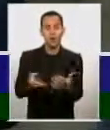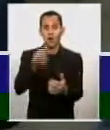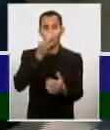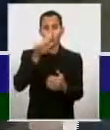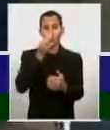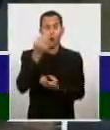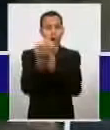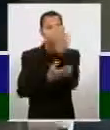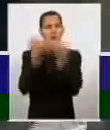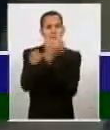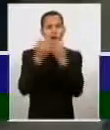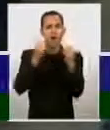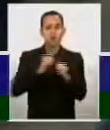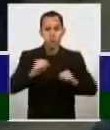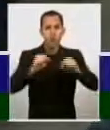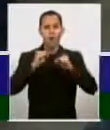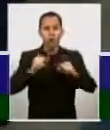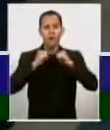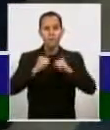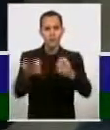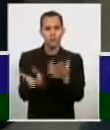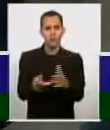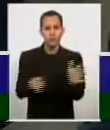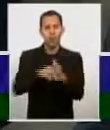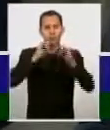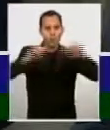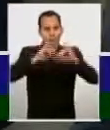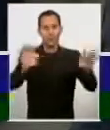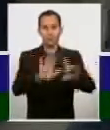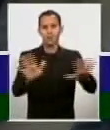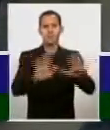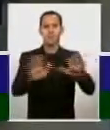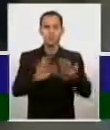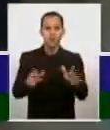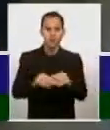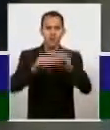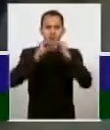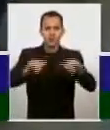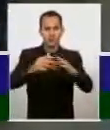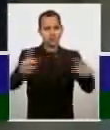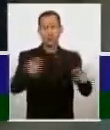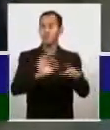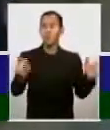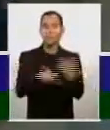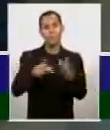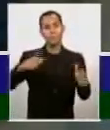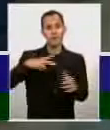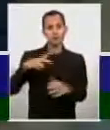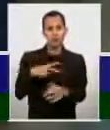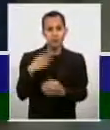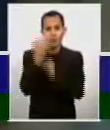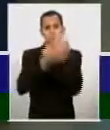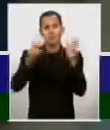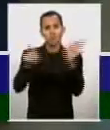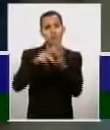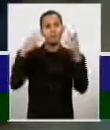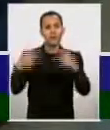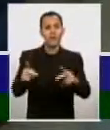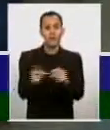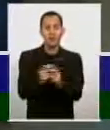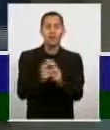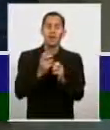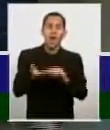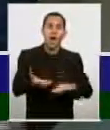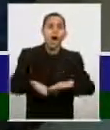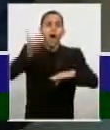fora com tudo. Não é o carro particular, não é carro de propaganda, não. Não é carro anunciando nada, não é carro particular. Põe uma música que ele gosta, esgoela